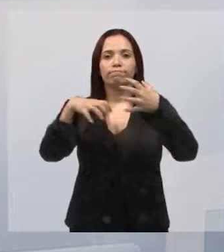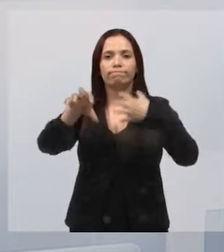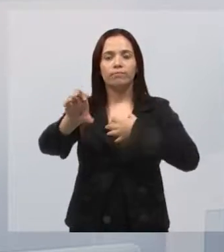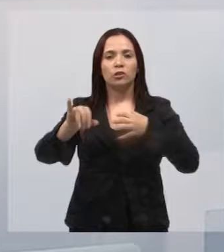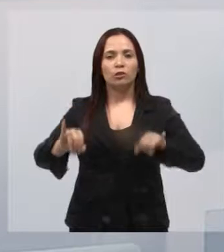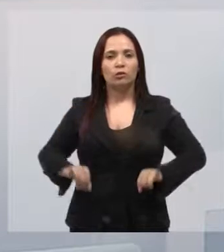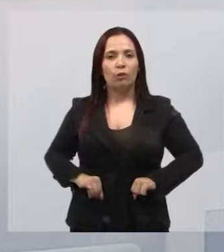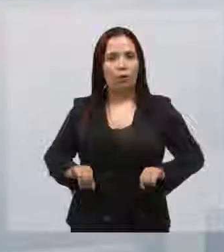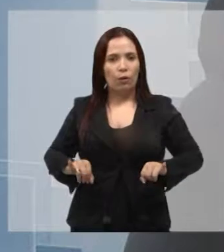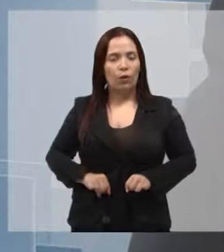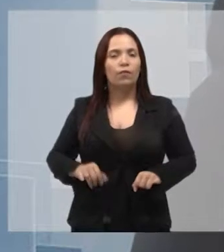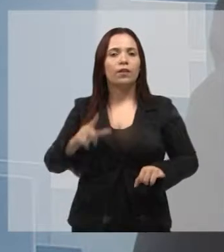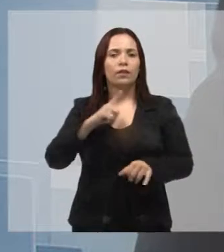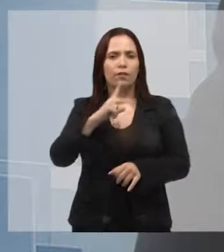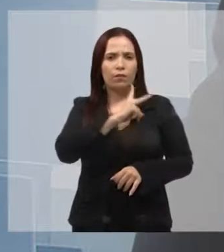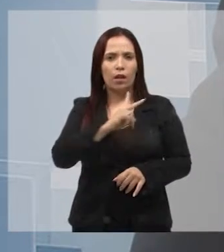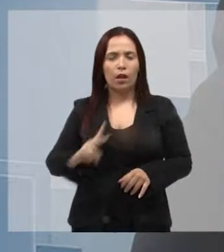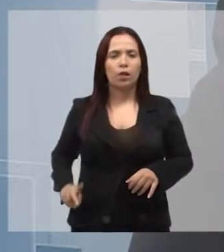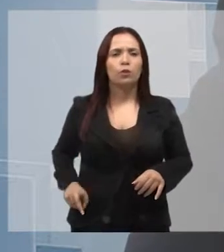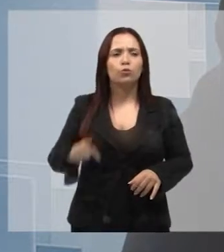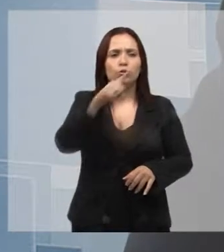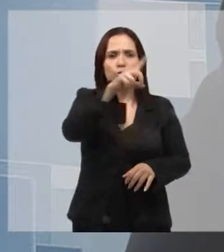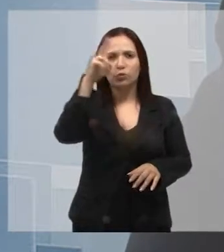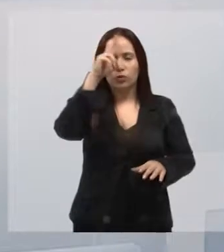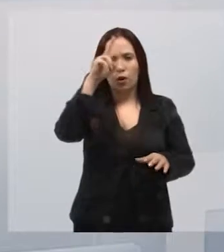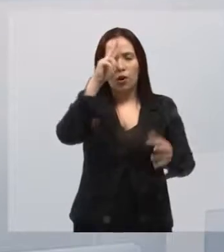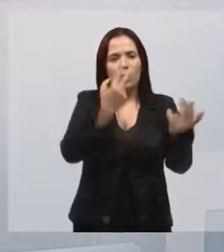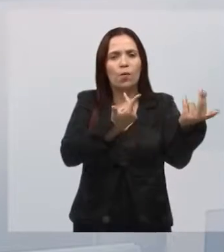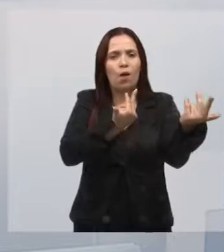sofrem. Isso, ele tem uma história muito parecida com a sua,